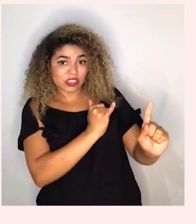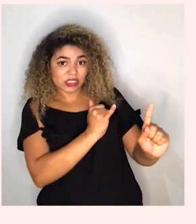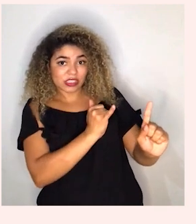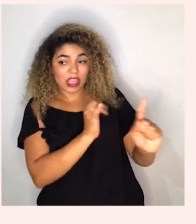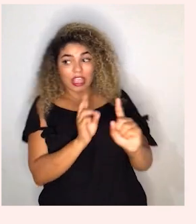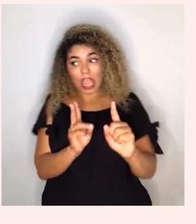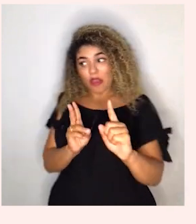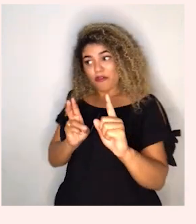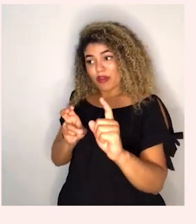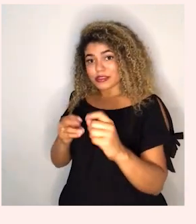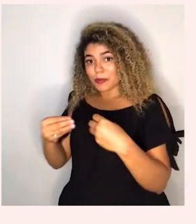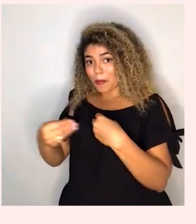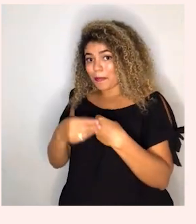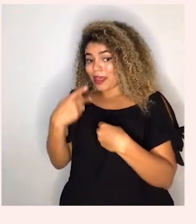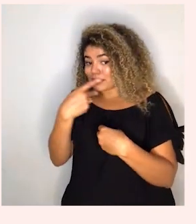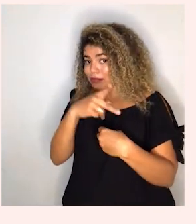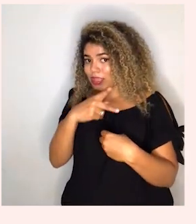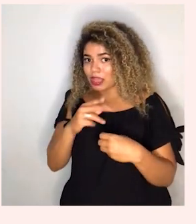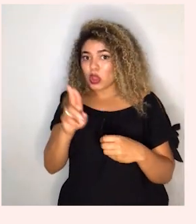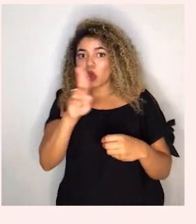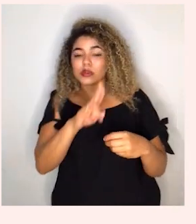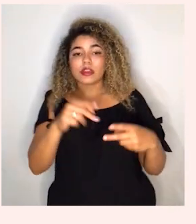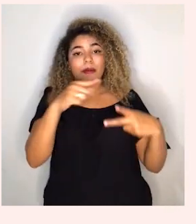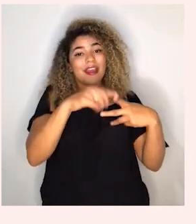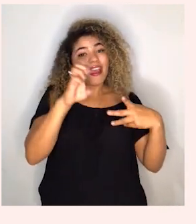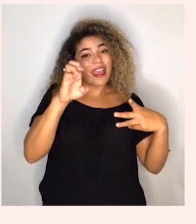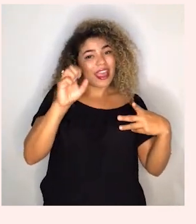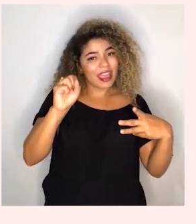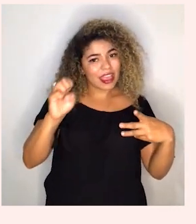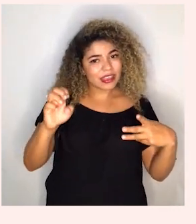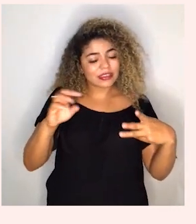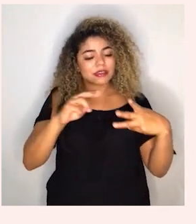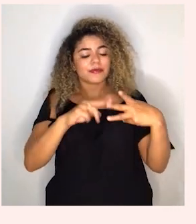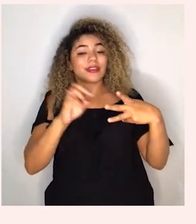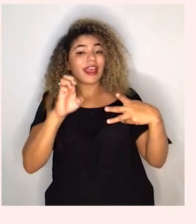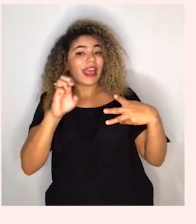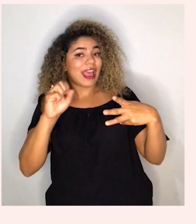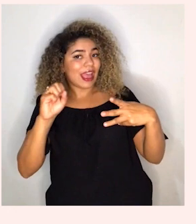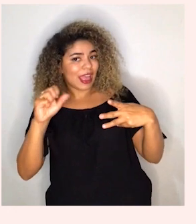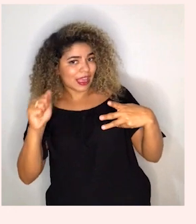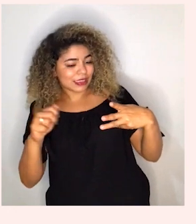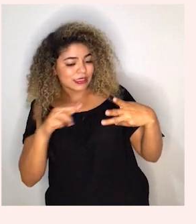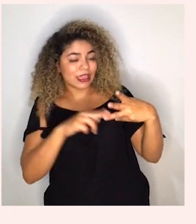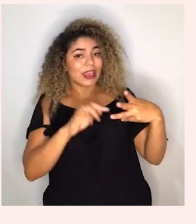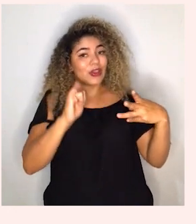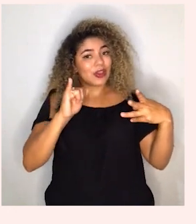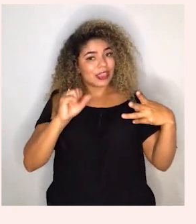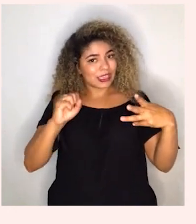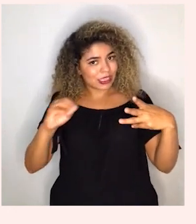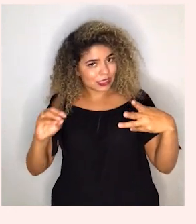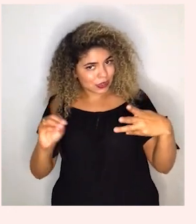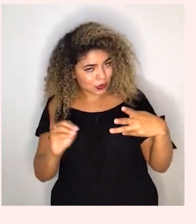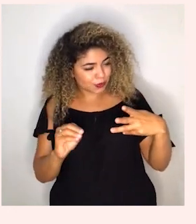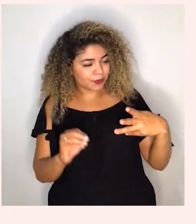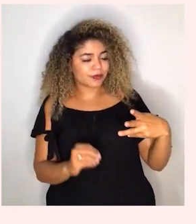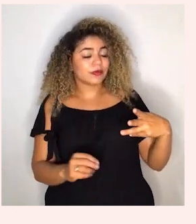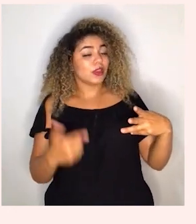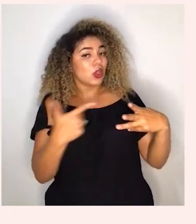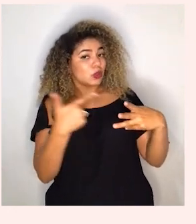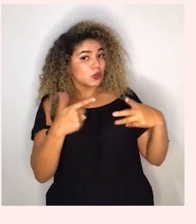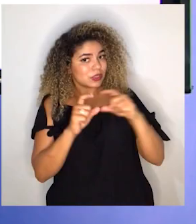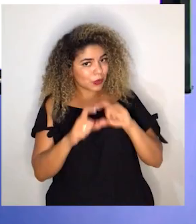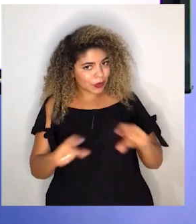próximo desta pessoa, utilizamos esse, essa, esses, essas e isso, como no